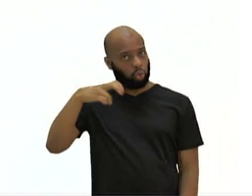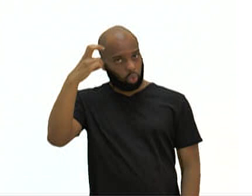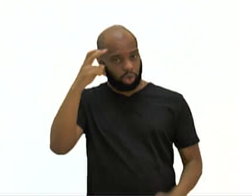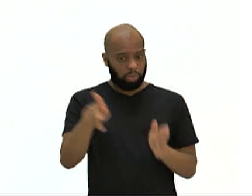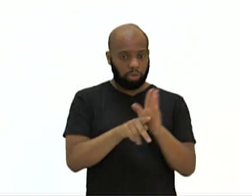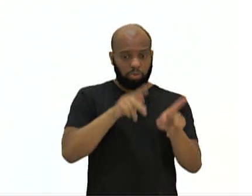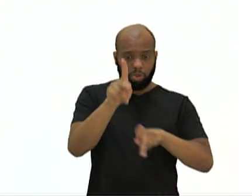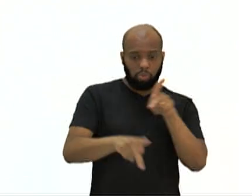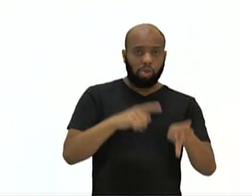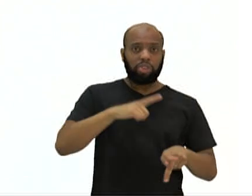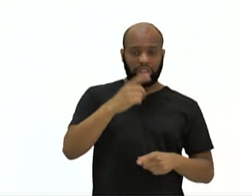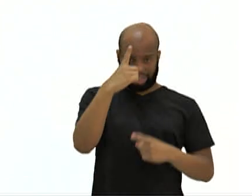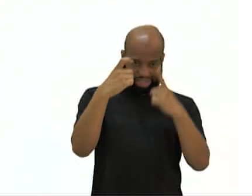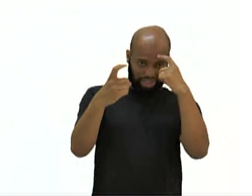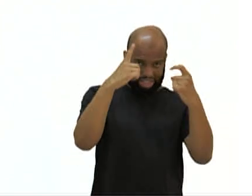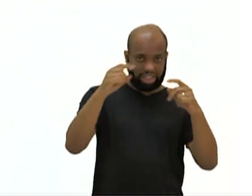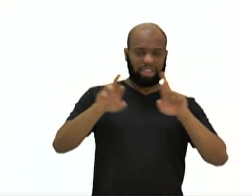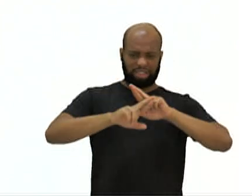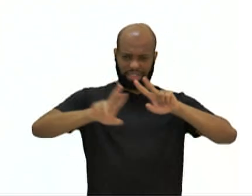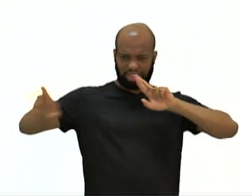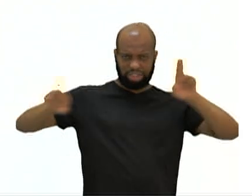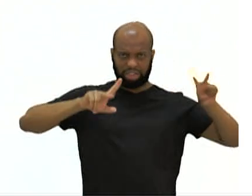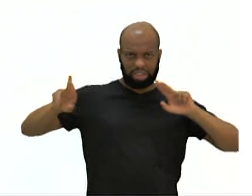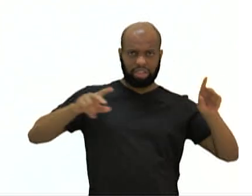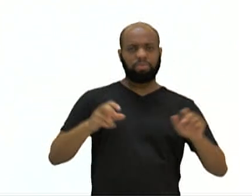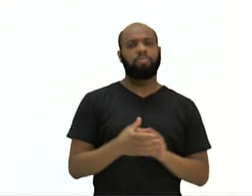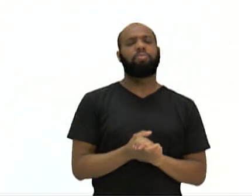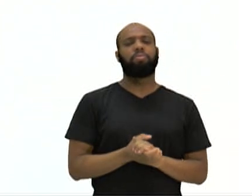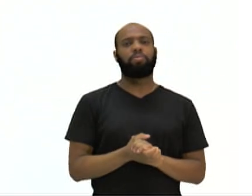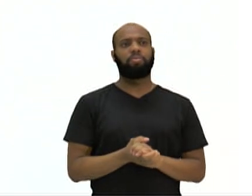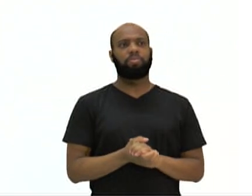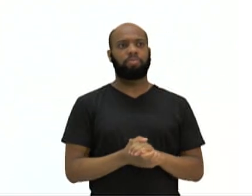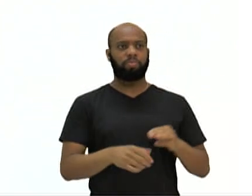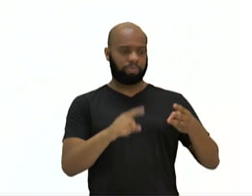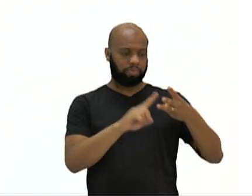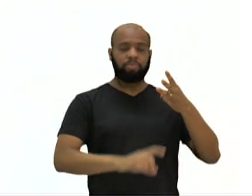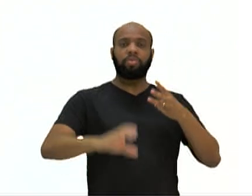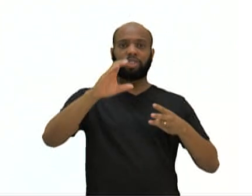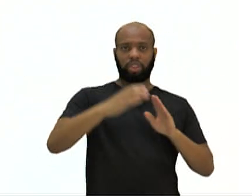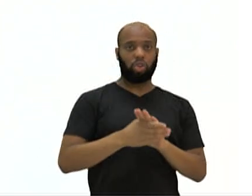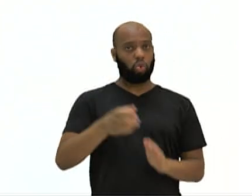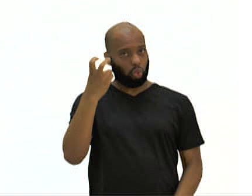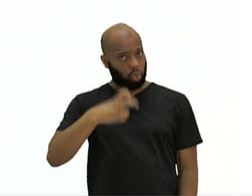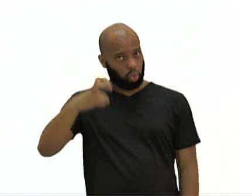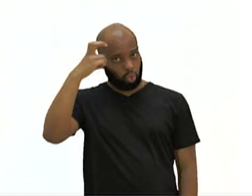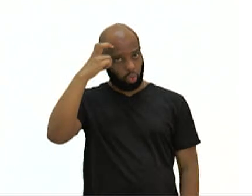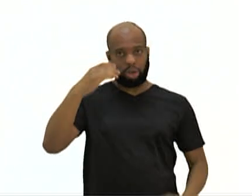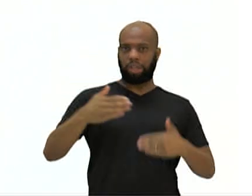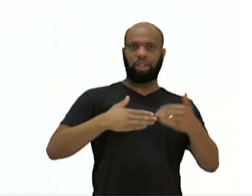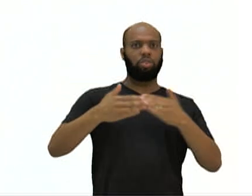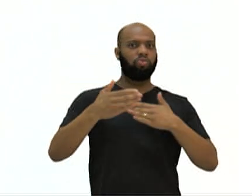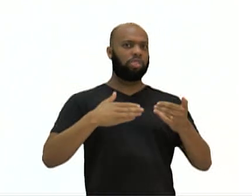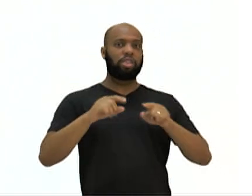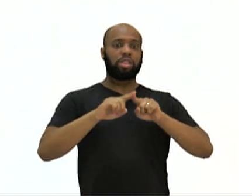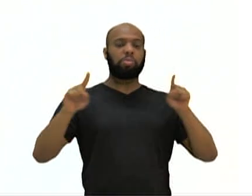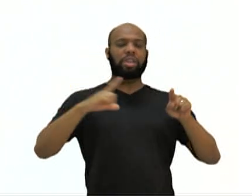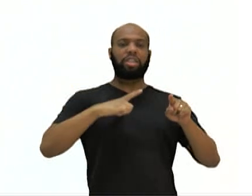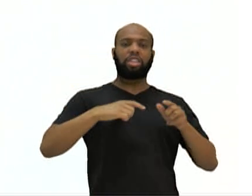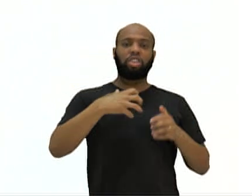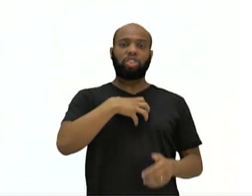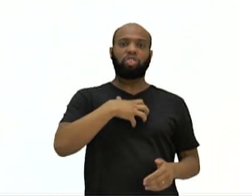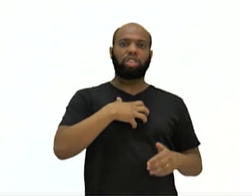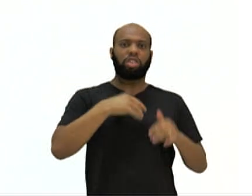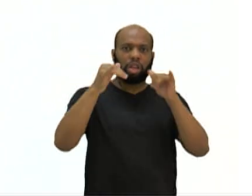por criações complexas e diversidade cultural. E a letra C. A cultura é independente em relação aos mecanismos